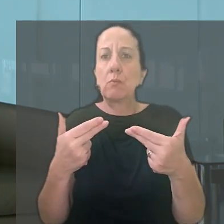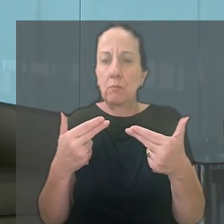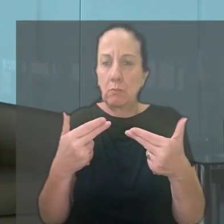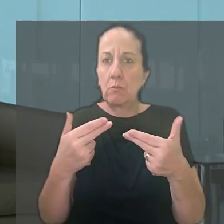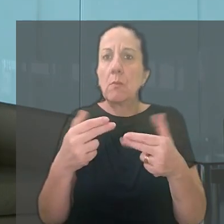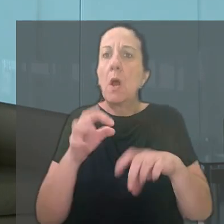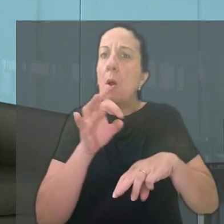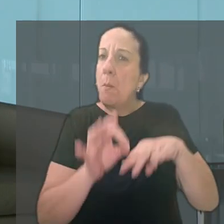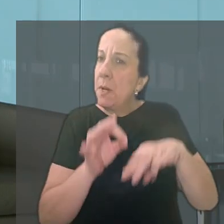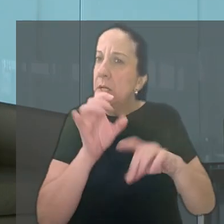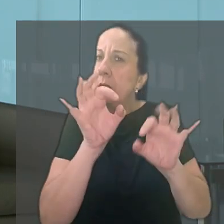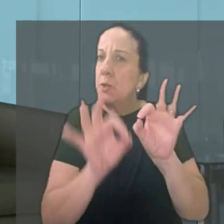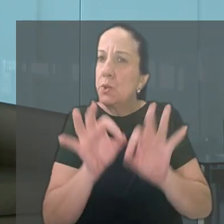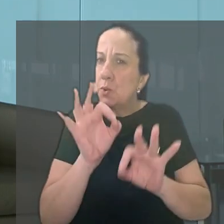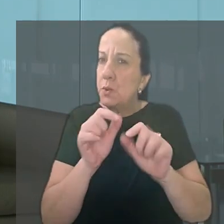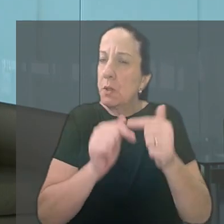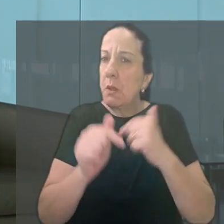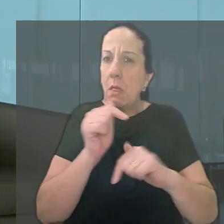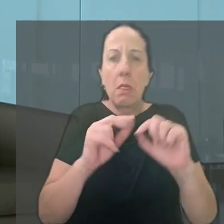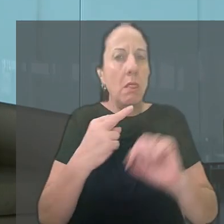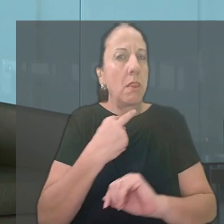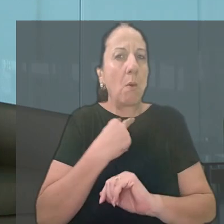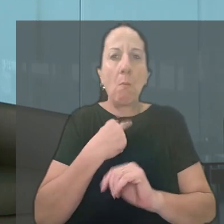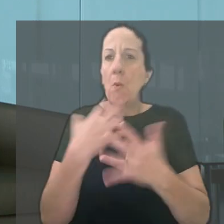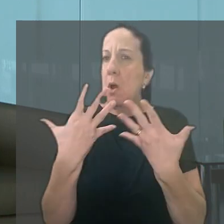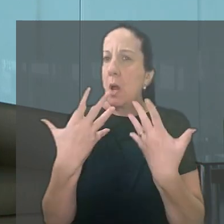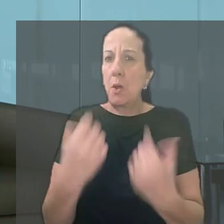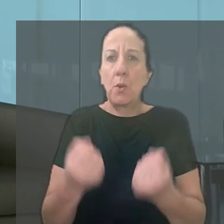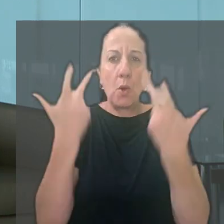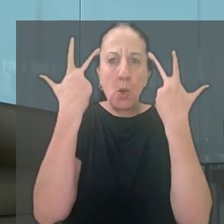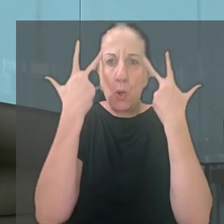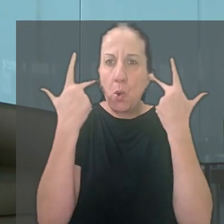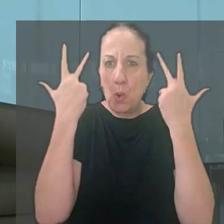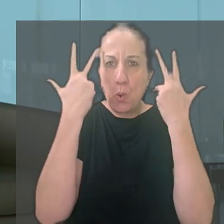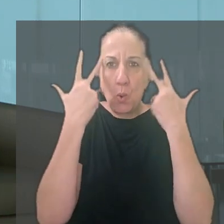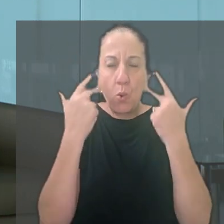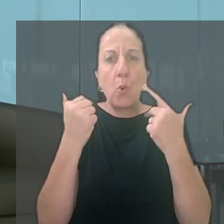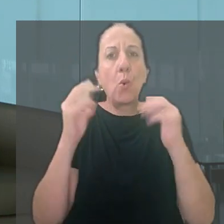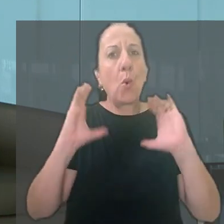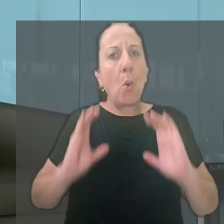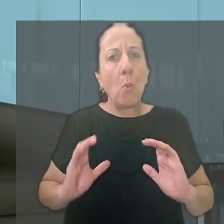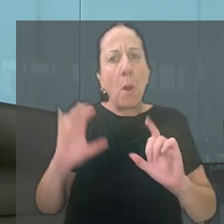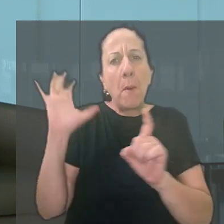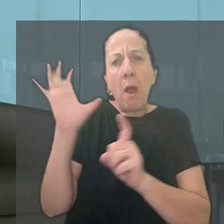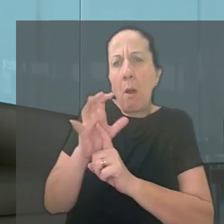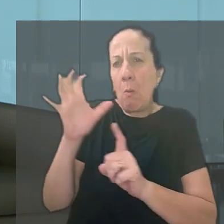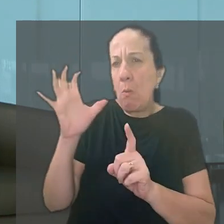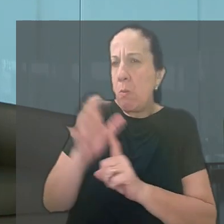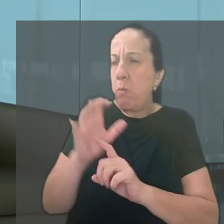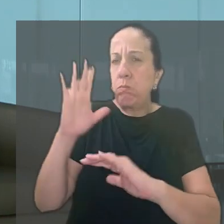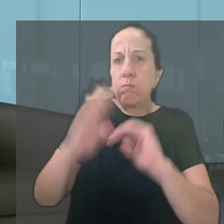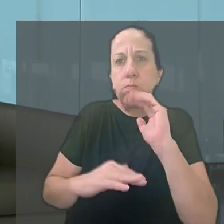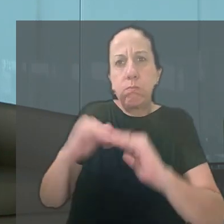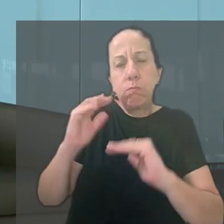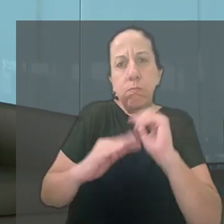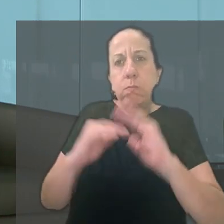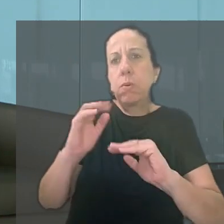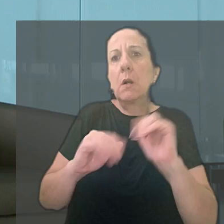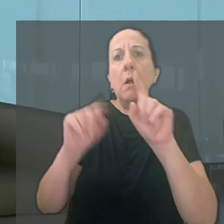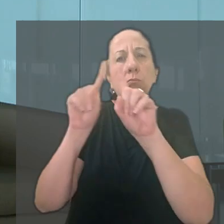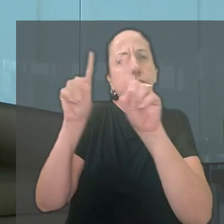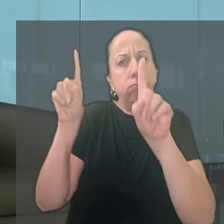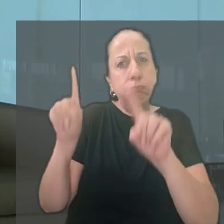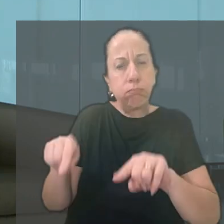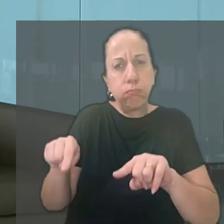acordo com o ministro, a Justiça do Trabalho não pode admitir a normalização de condutas abusivas praticadas